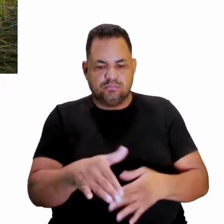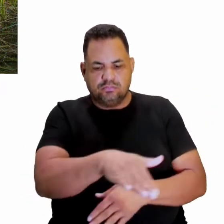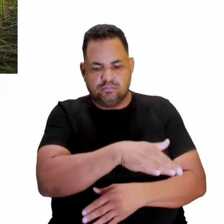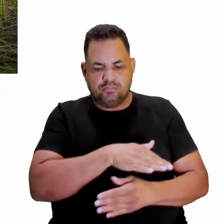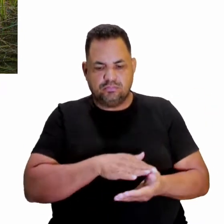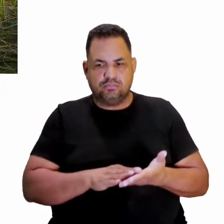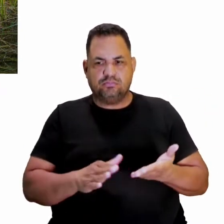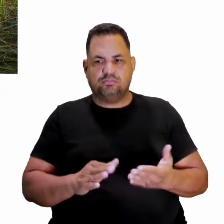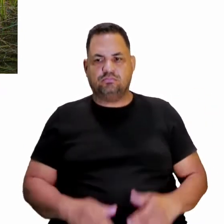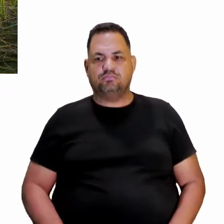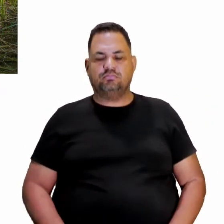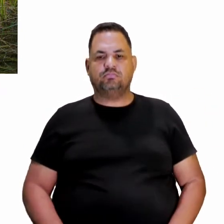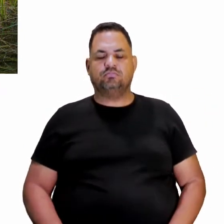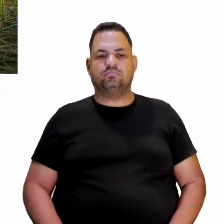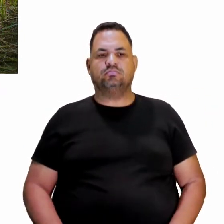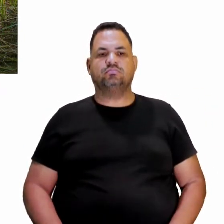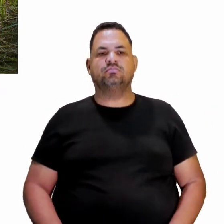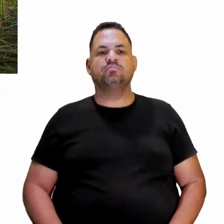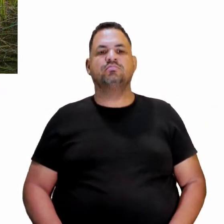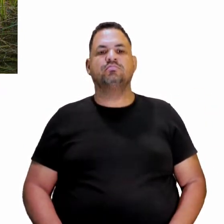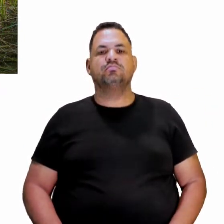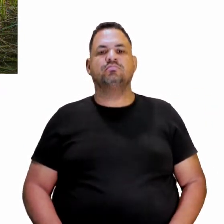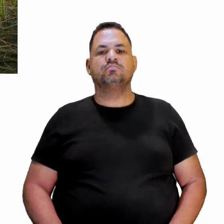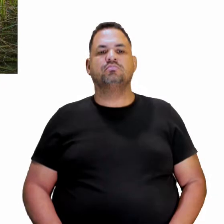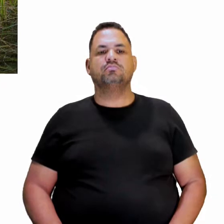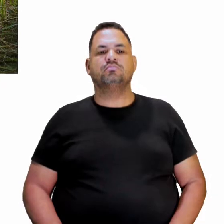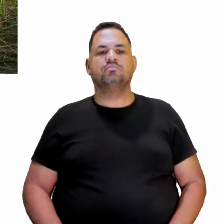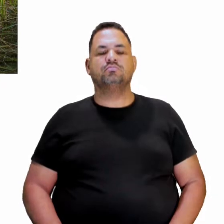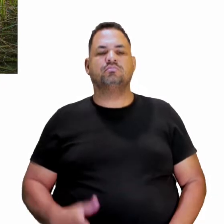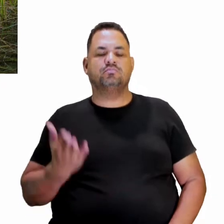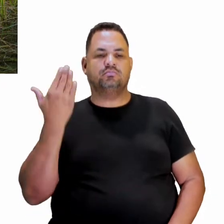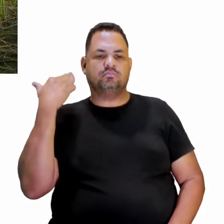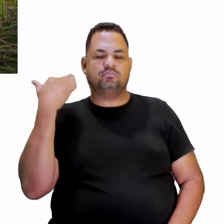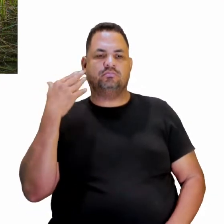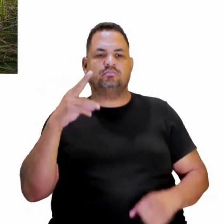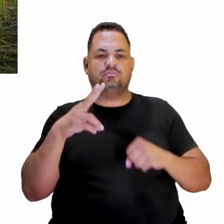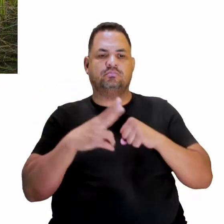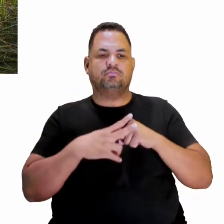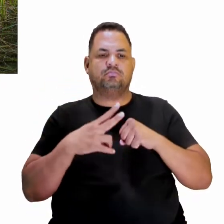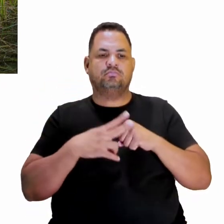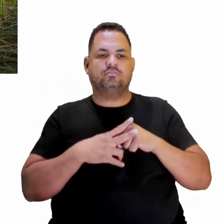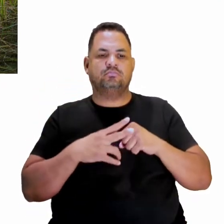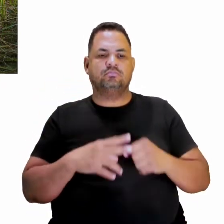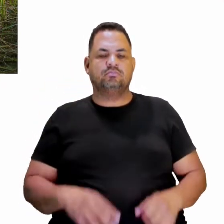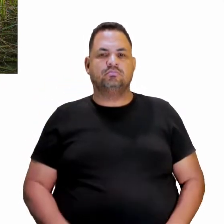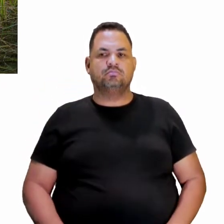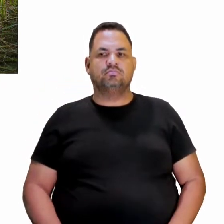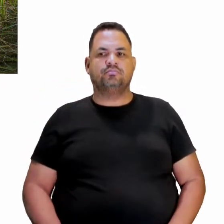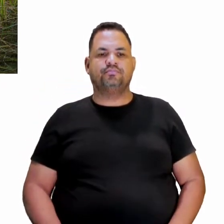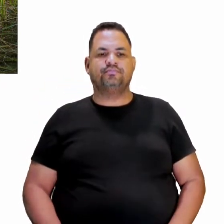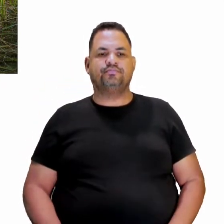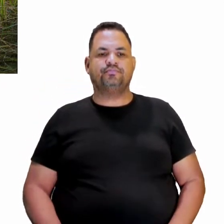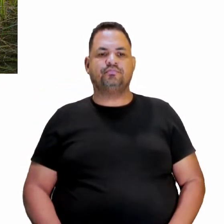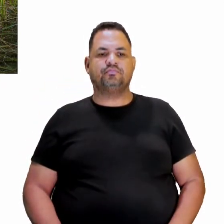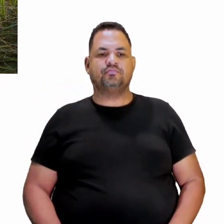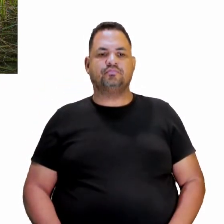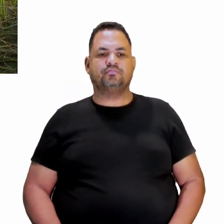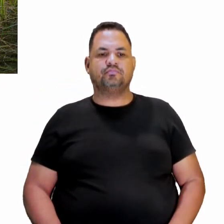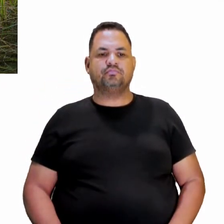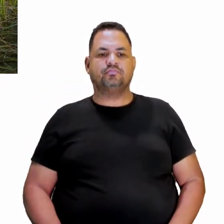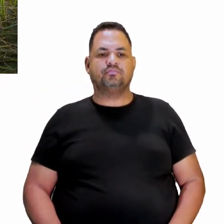a picnic. Had, lembrando, é o passado do verbo to have, do